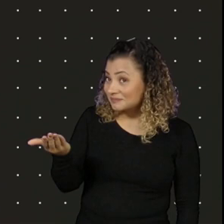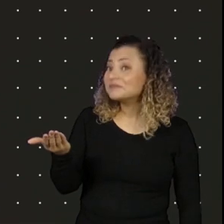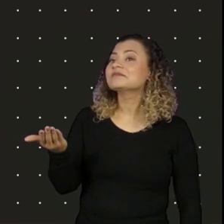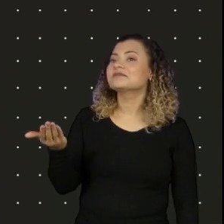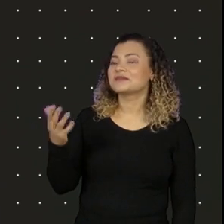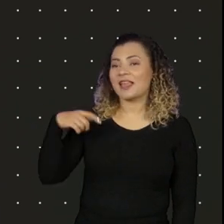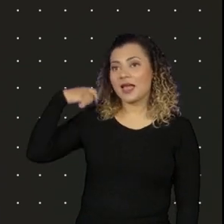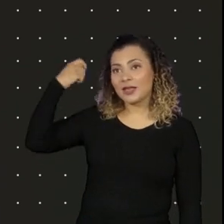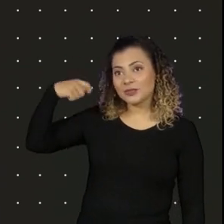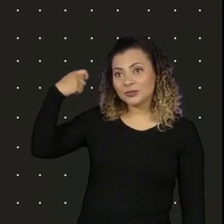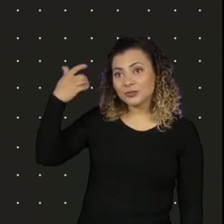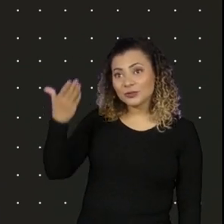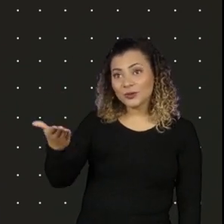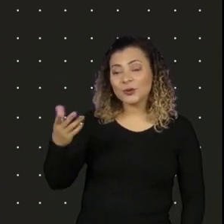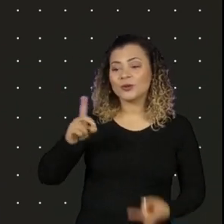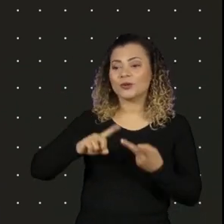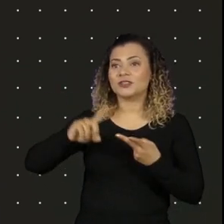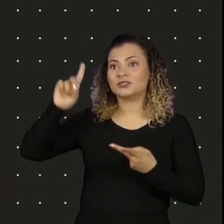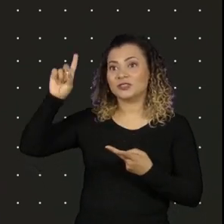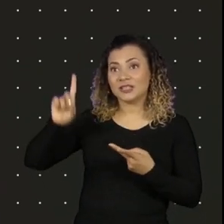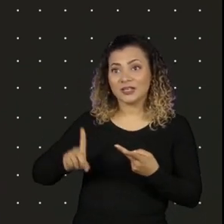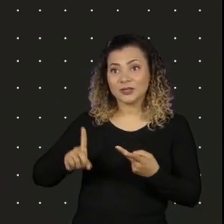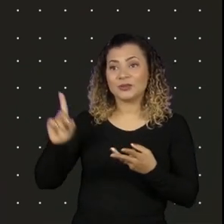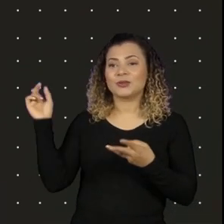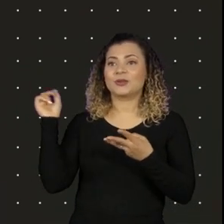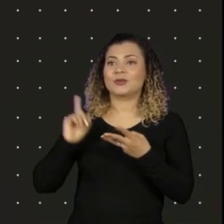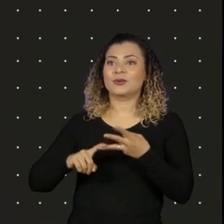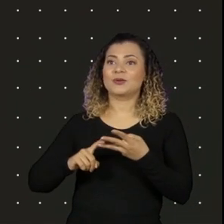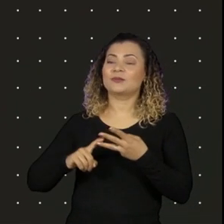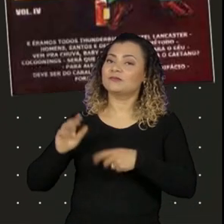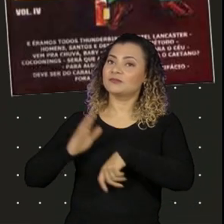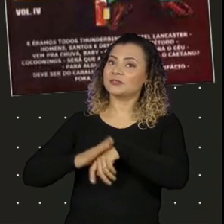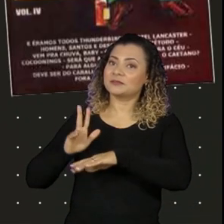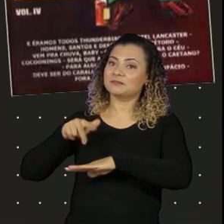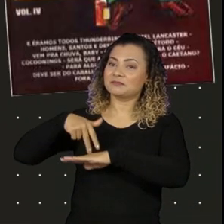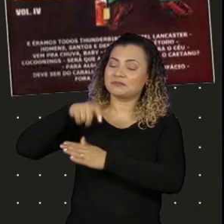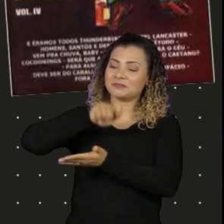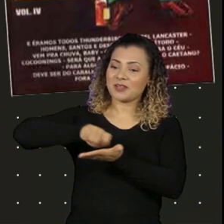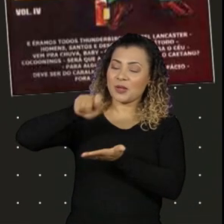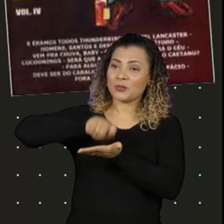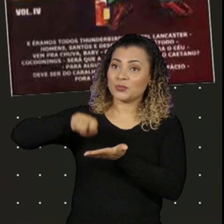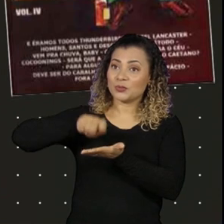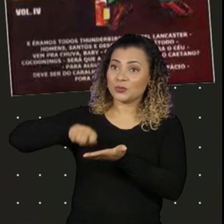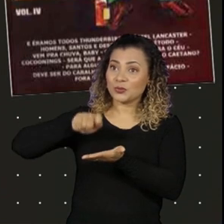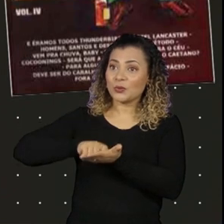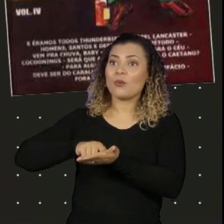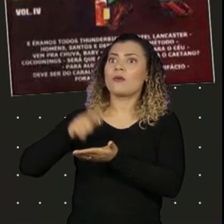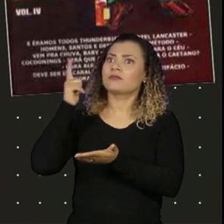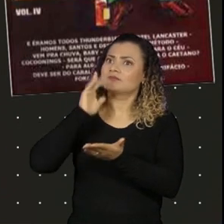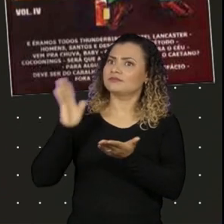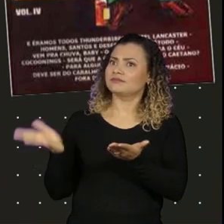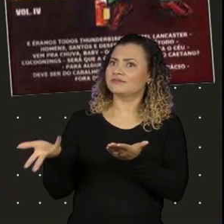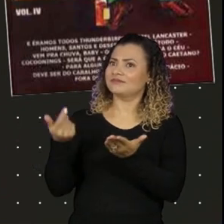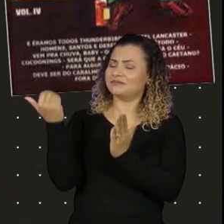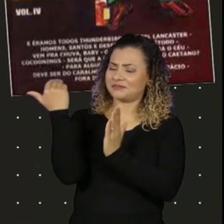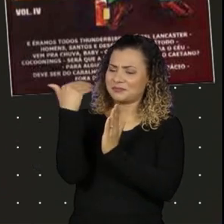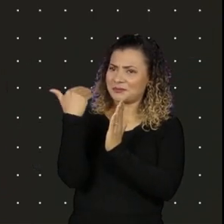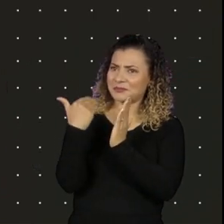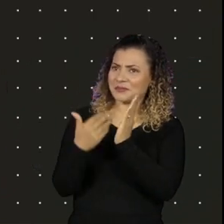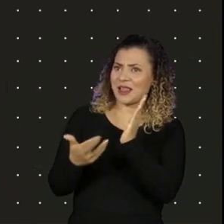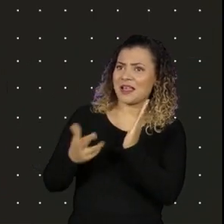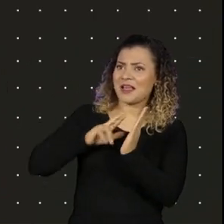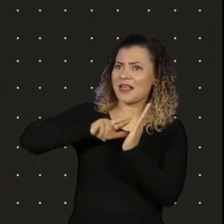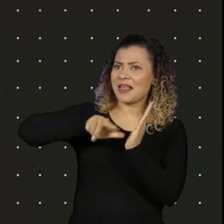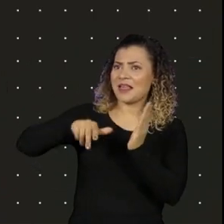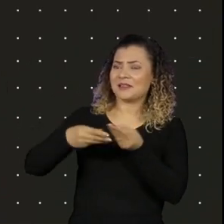como ator, como diretor e como autor, com uma obra consistente, duradoura.